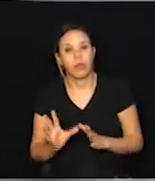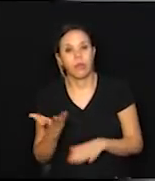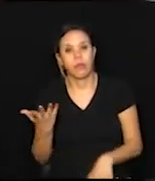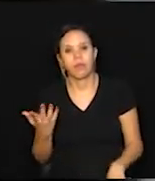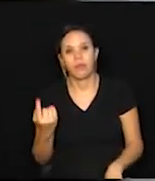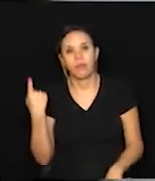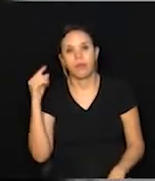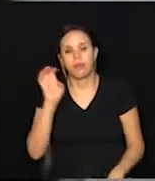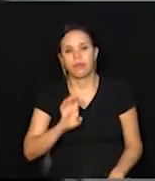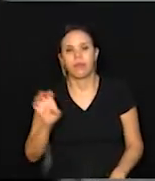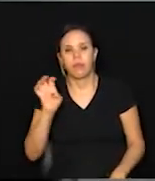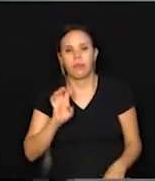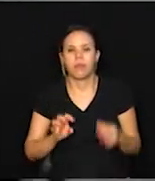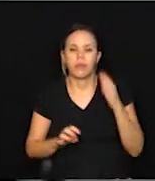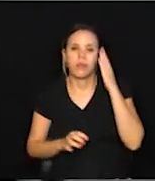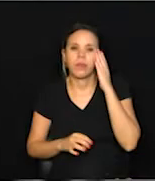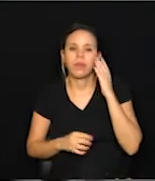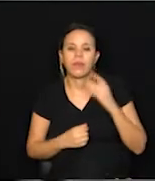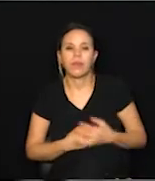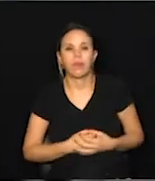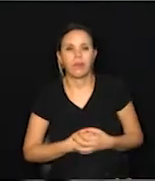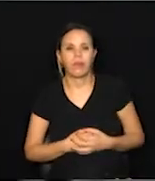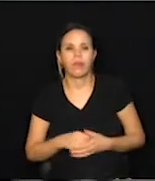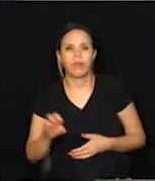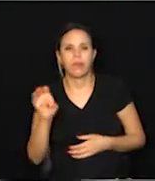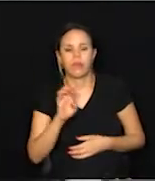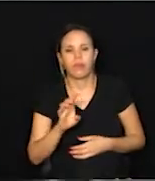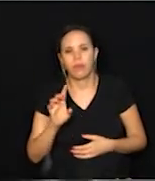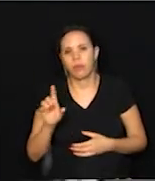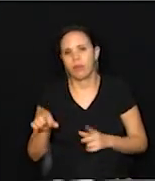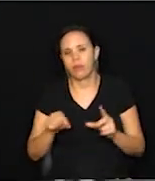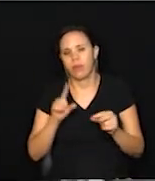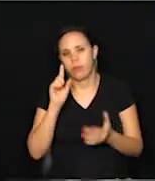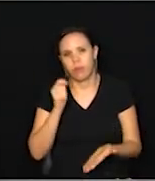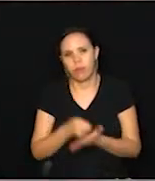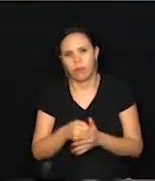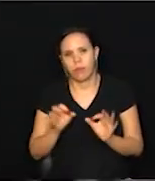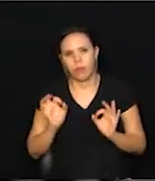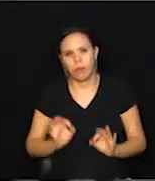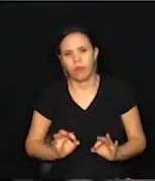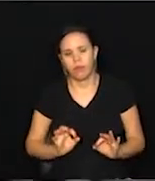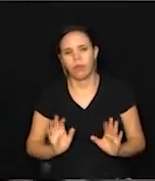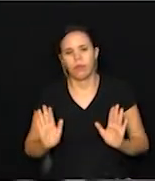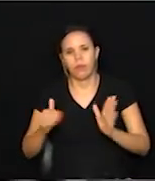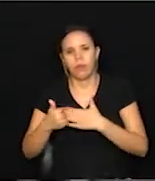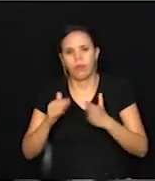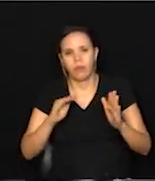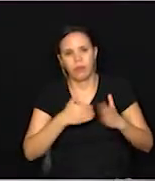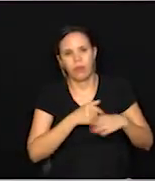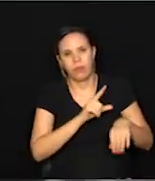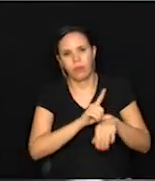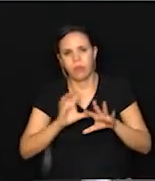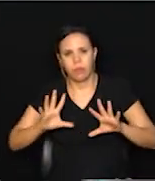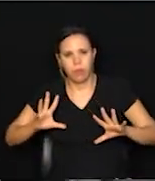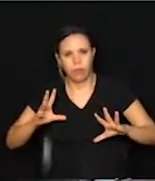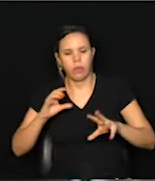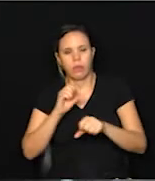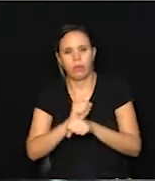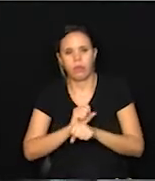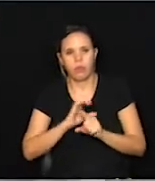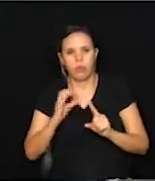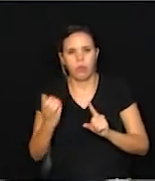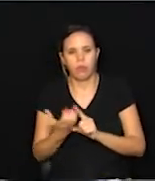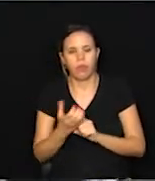na Europa foi que a Europa decidiu, na decisão correta, restringir as atividades como um todo, como cultos,